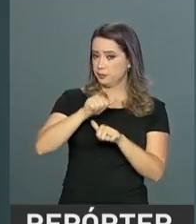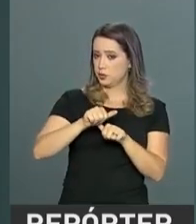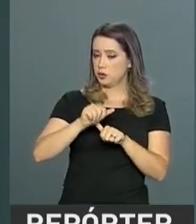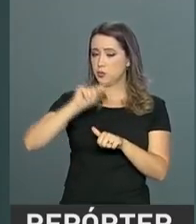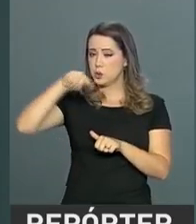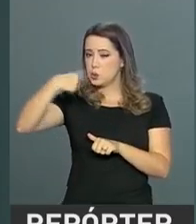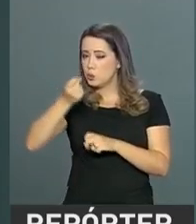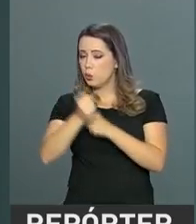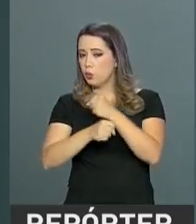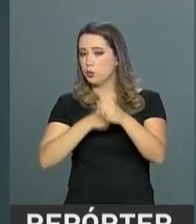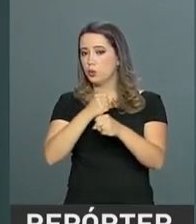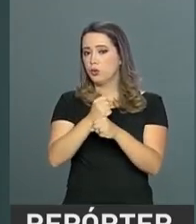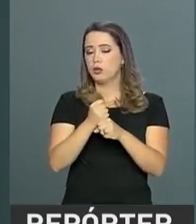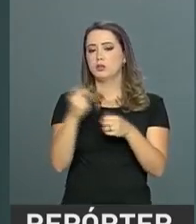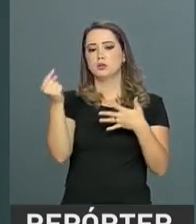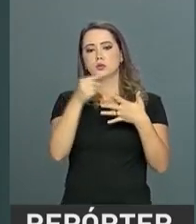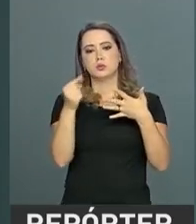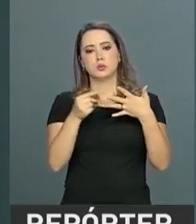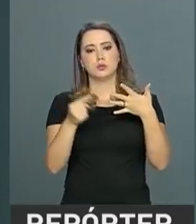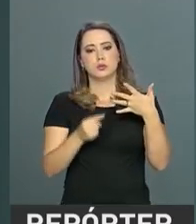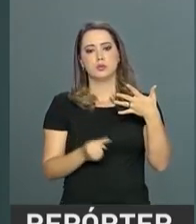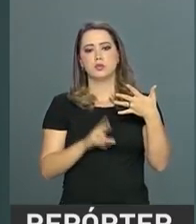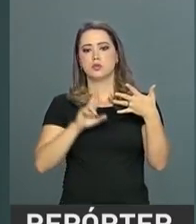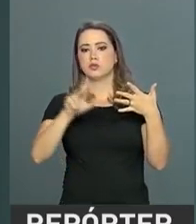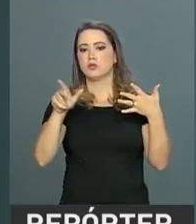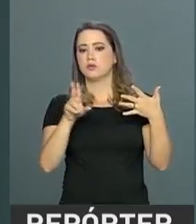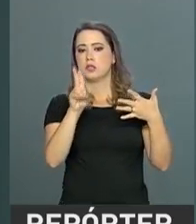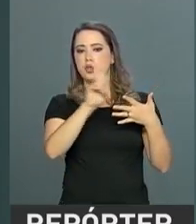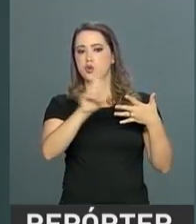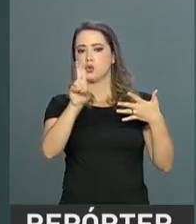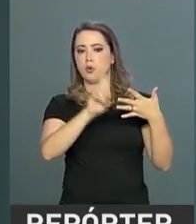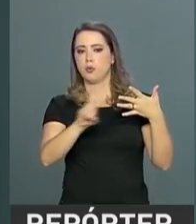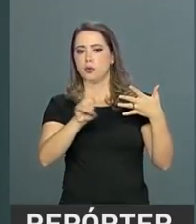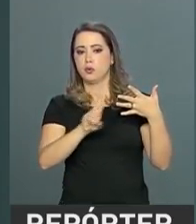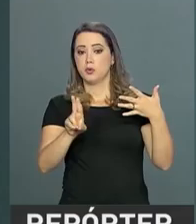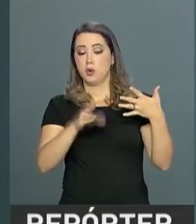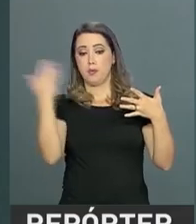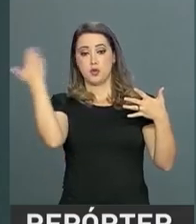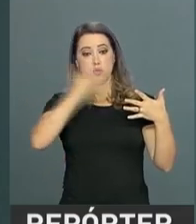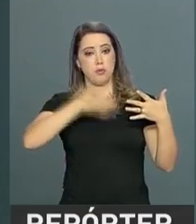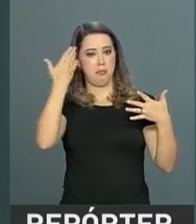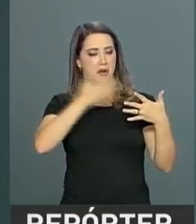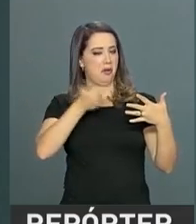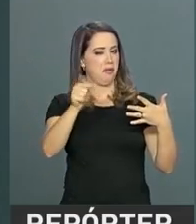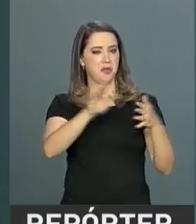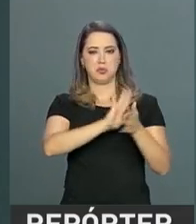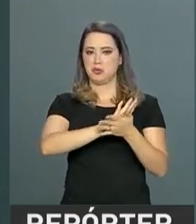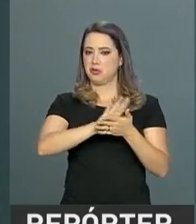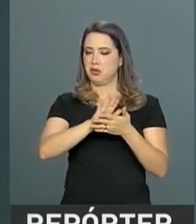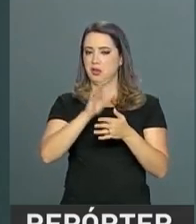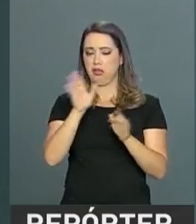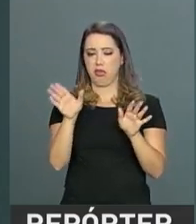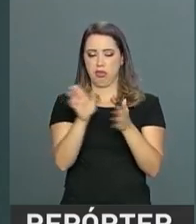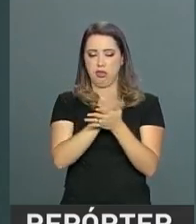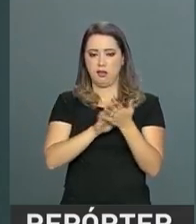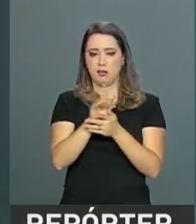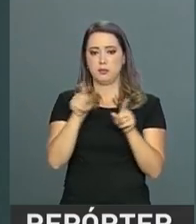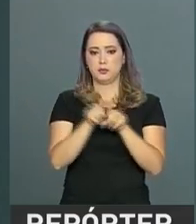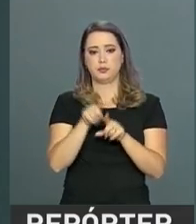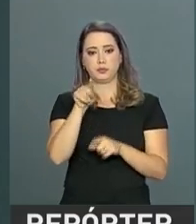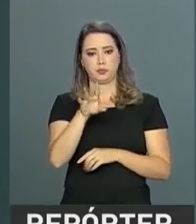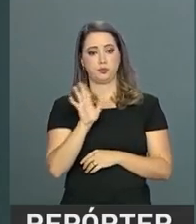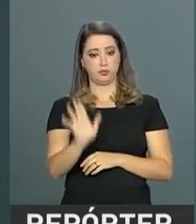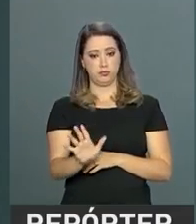do ano que vem os diferentes nomes das provas para cada nível de ensino deixam de existir o exame de língua portuguesa e